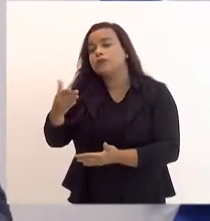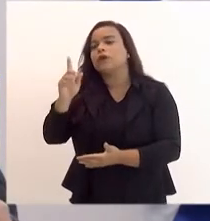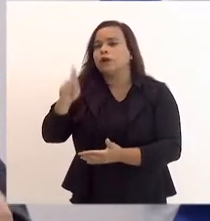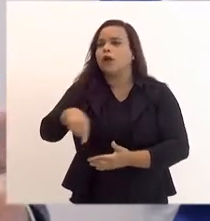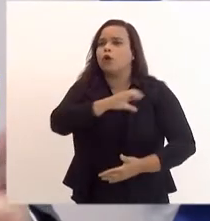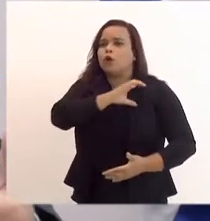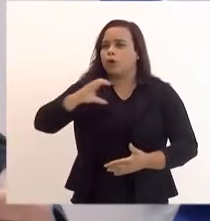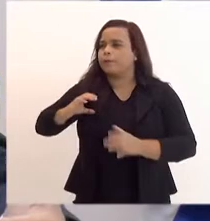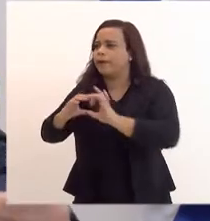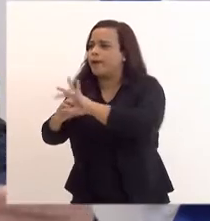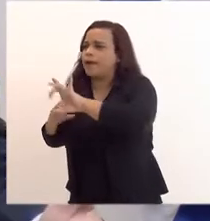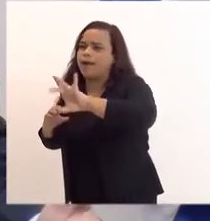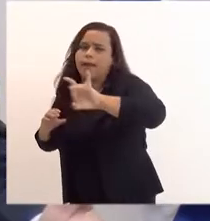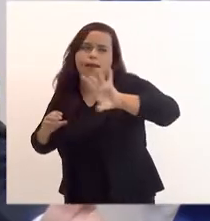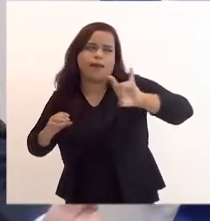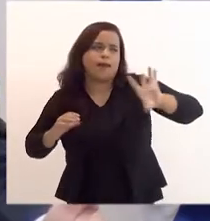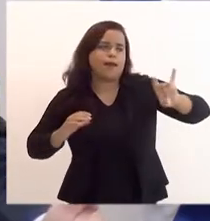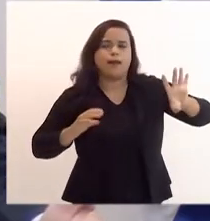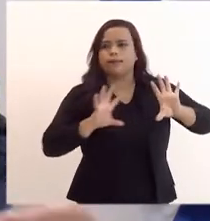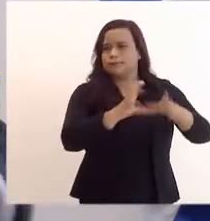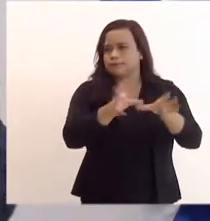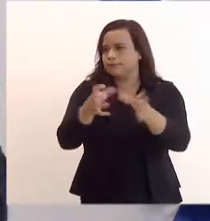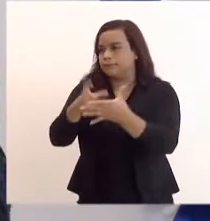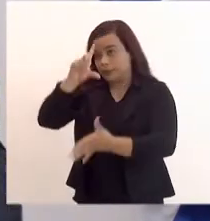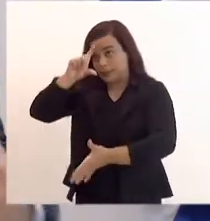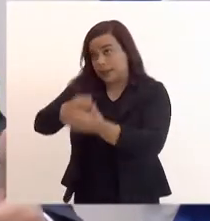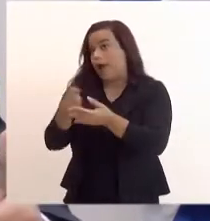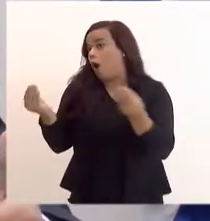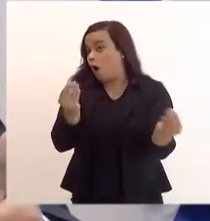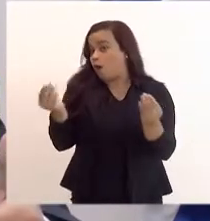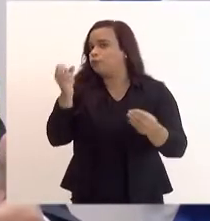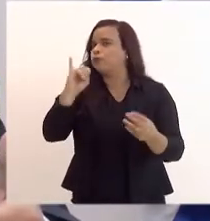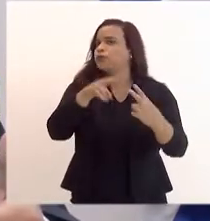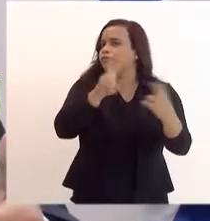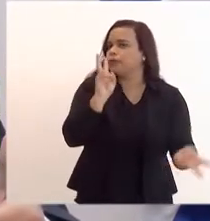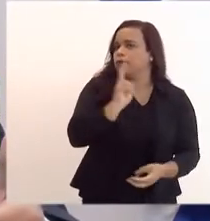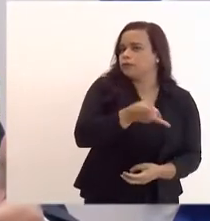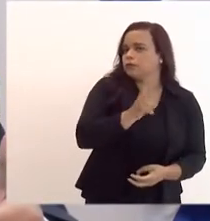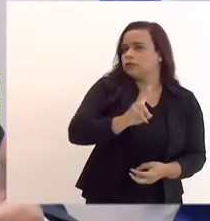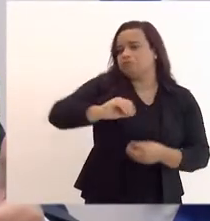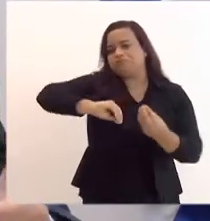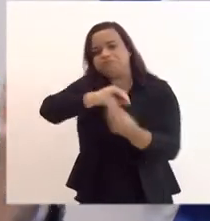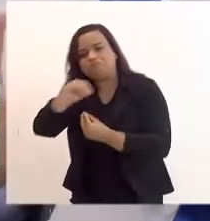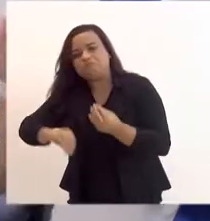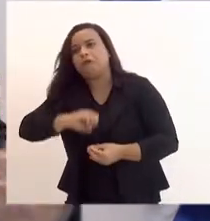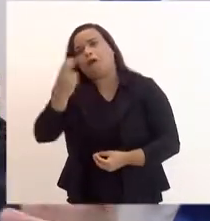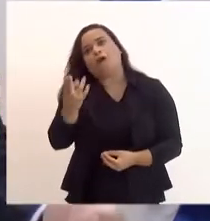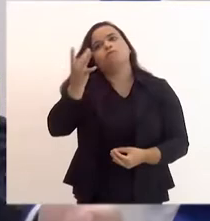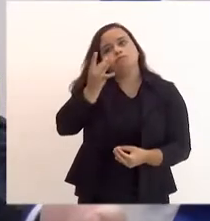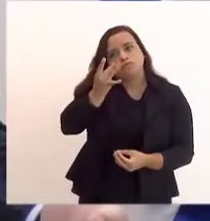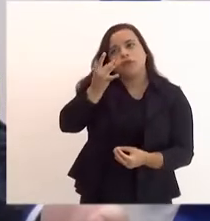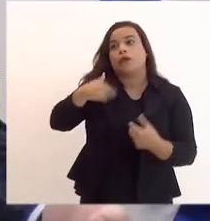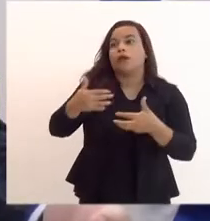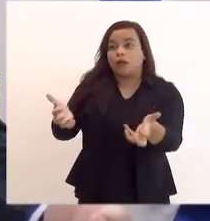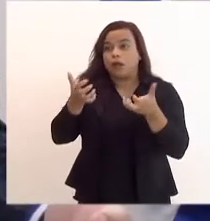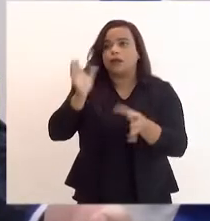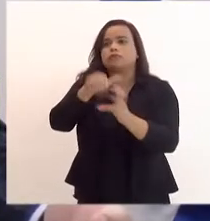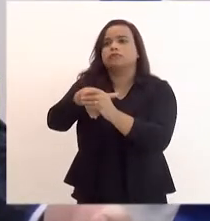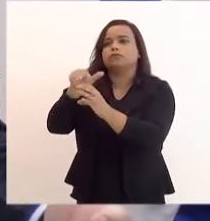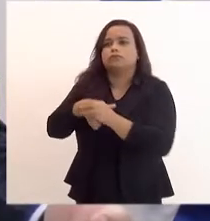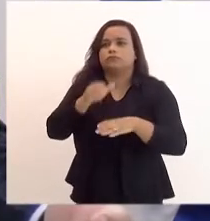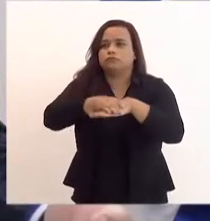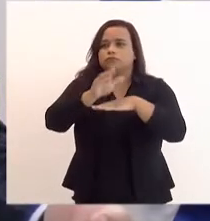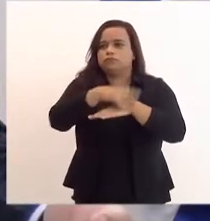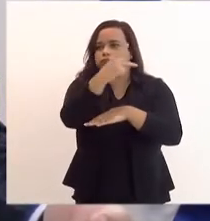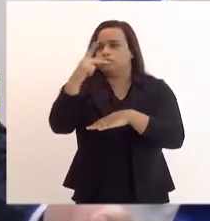comissões decidam como devem proceder, se continuam ou não. E aí eu queria colocar em votação que fosse a deliberação